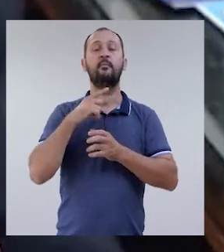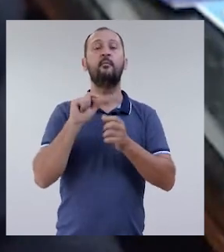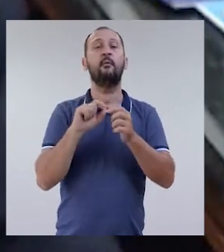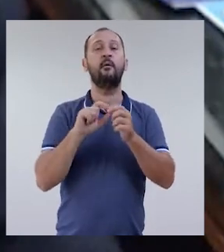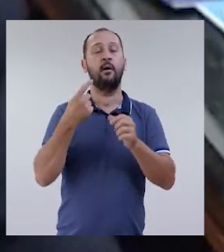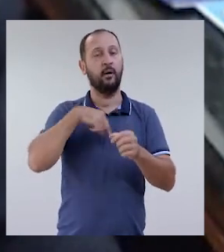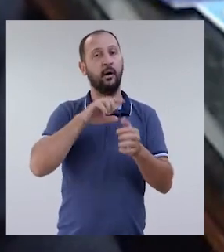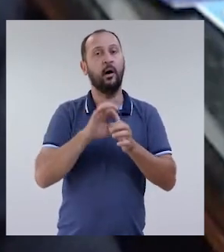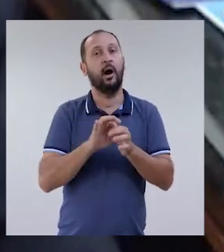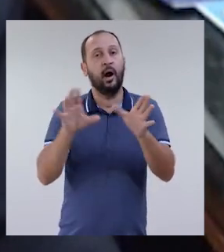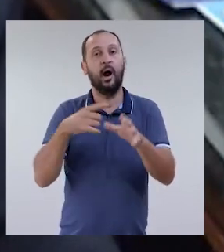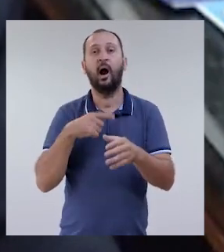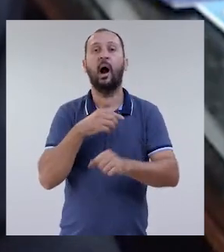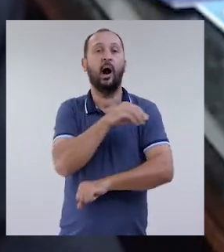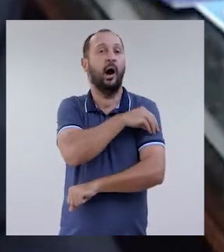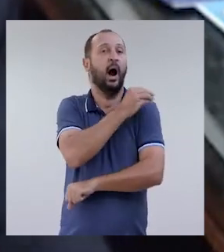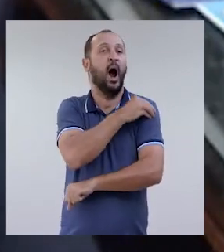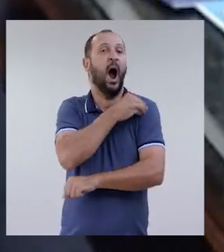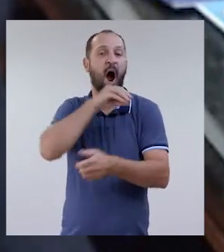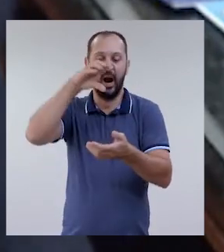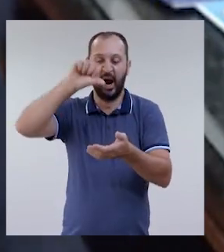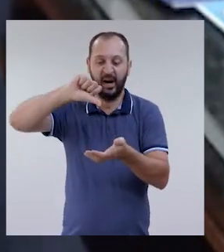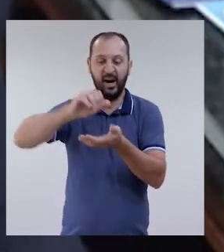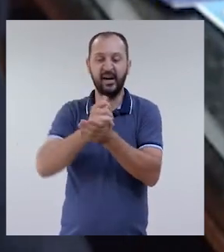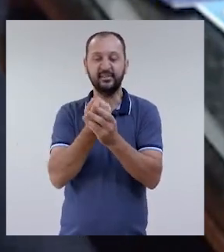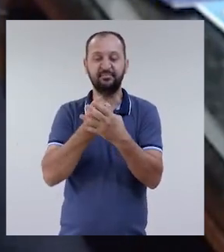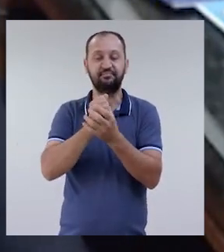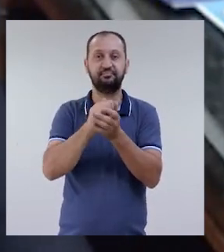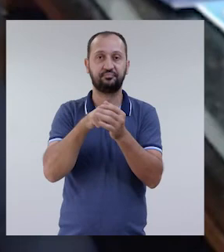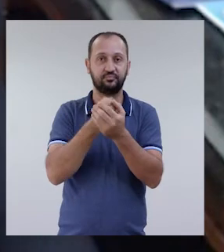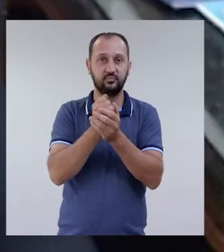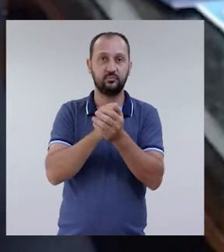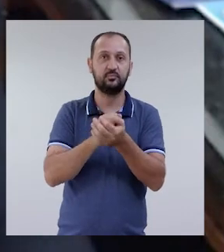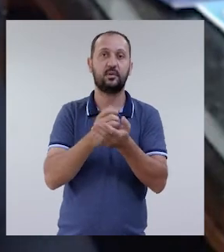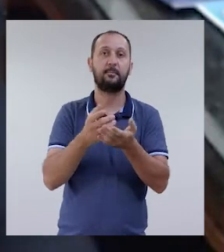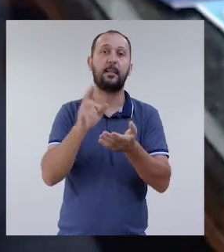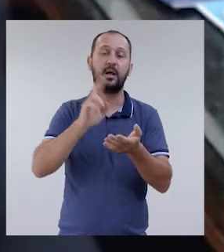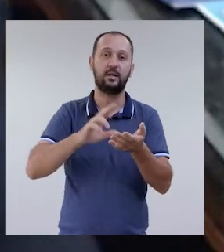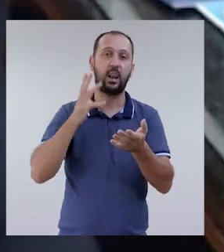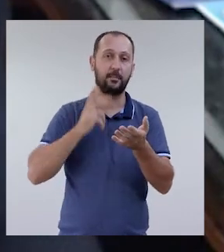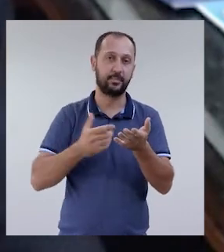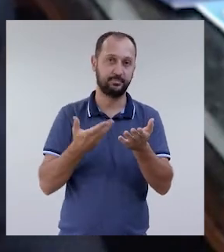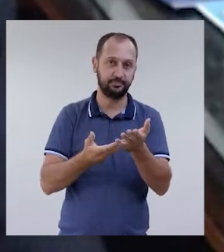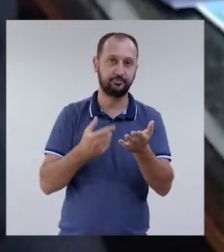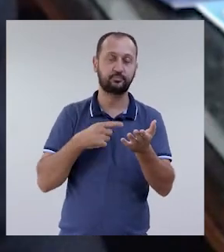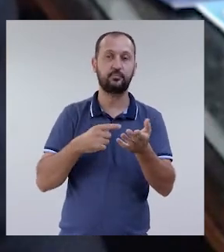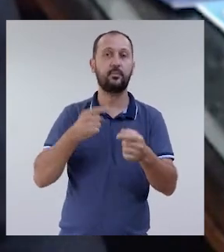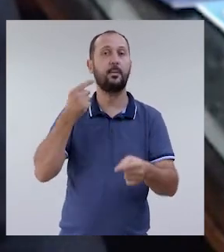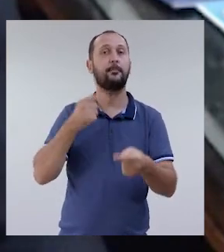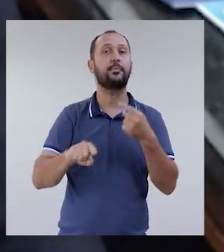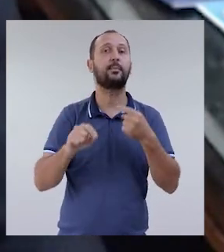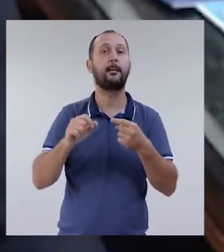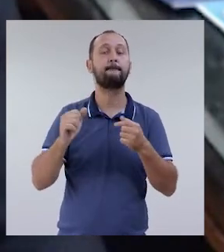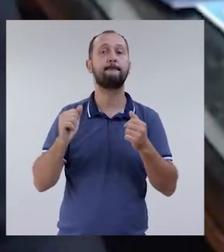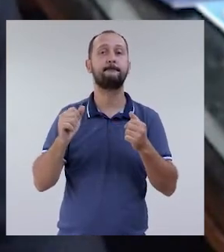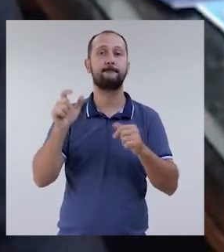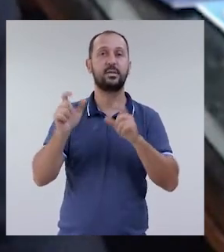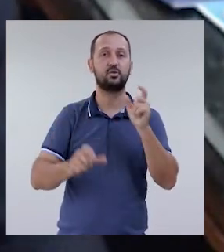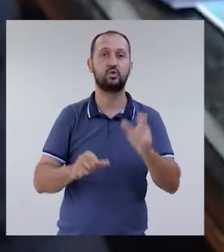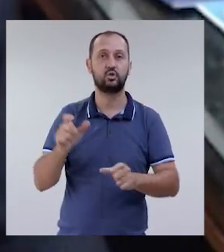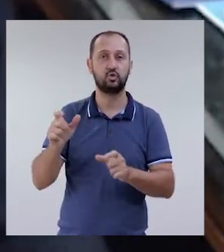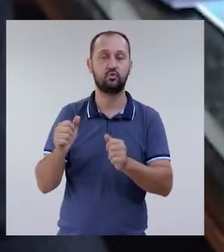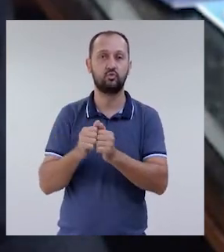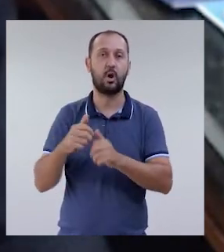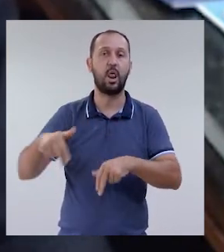então, nós vamos disponibilizar álcool gel para a higienização das mãos, né? Vamos impedir a circulação